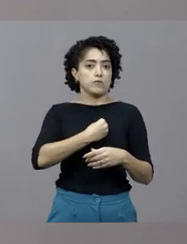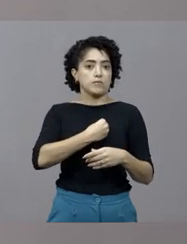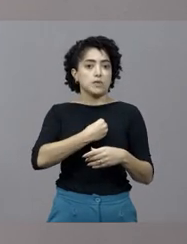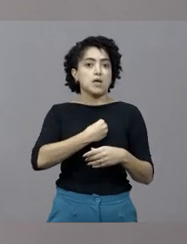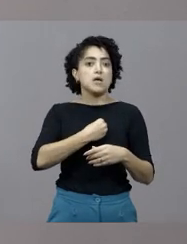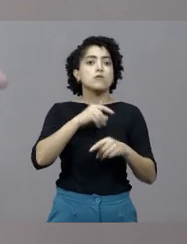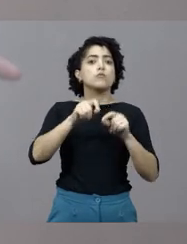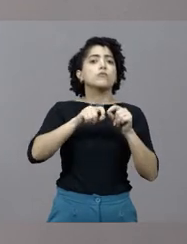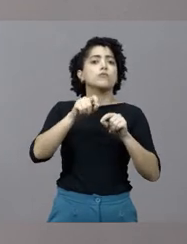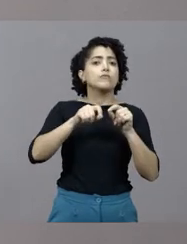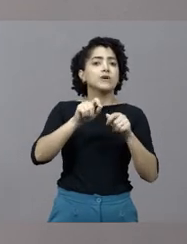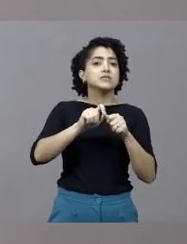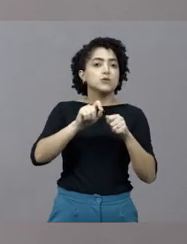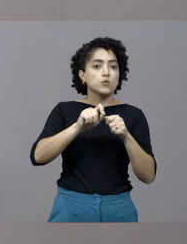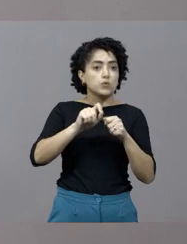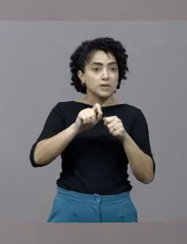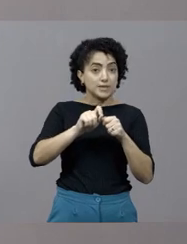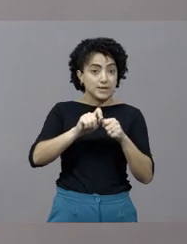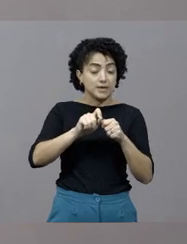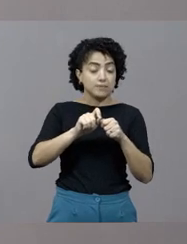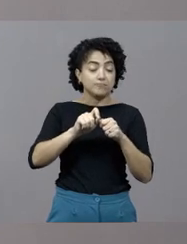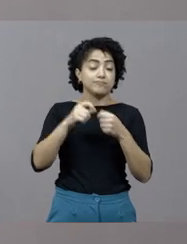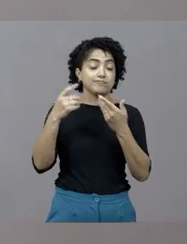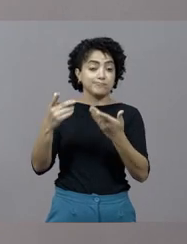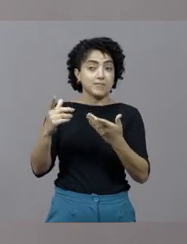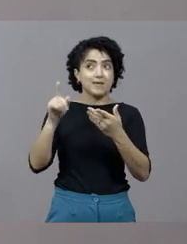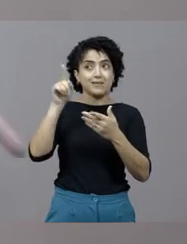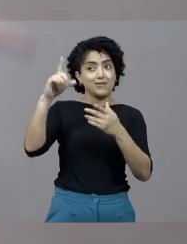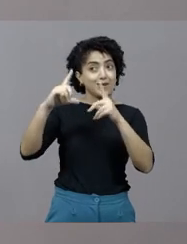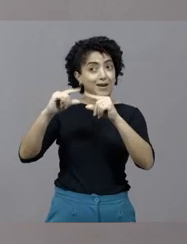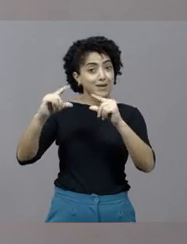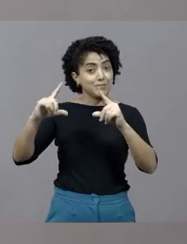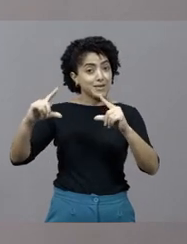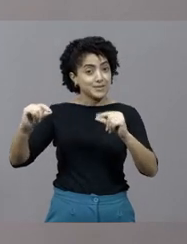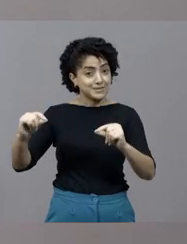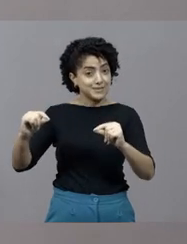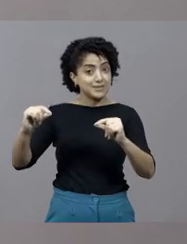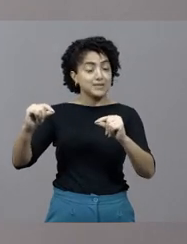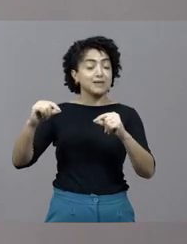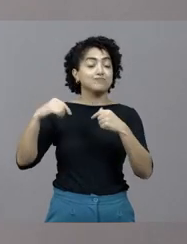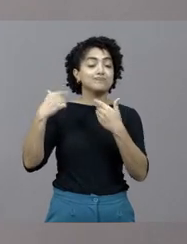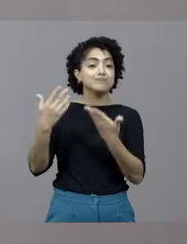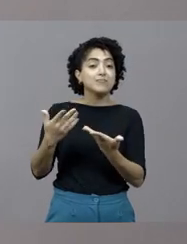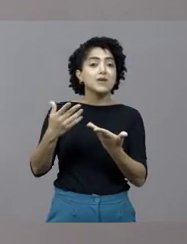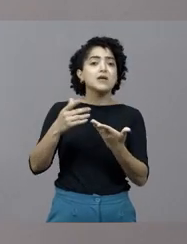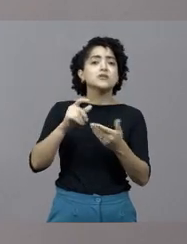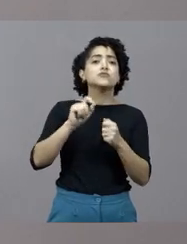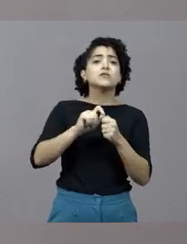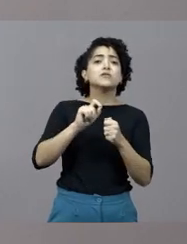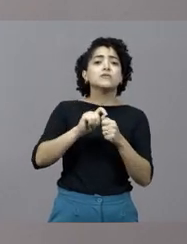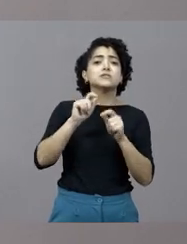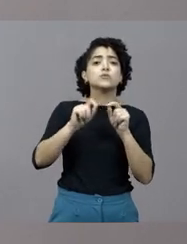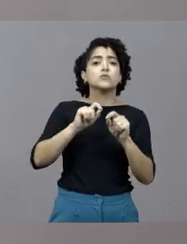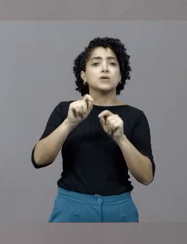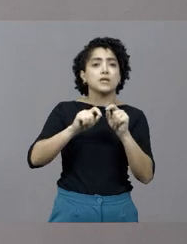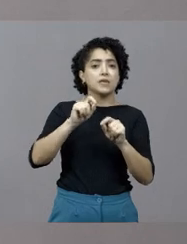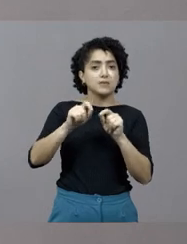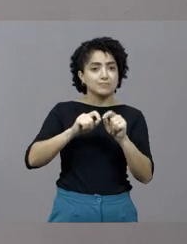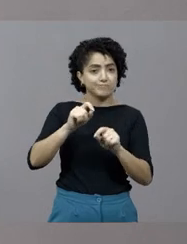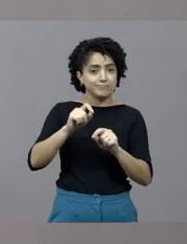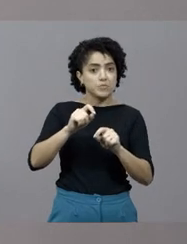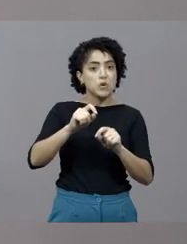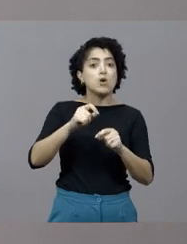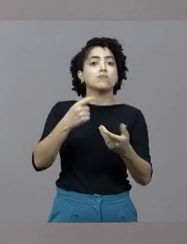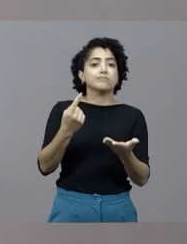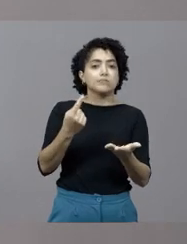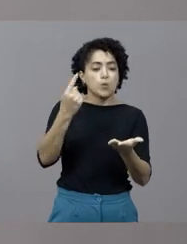fazer? Como a ambulância estava lá em Brasília, ocupada por um evento político do governador, sabe o que tiveram que fazer? Tiveram que contratar